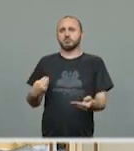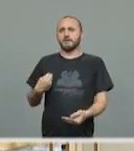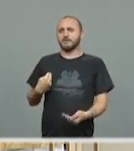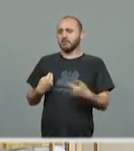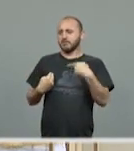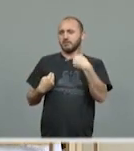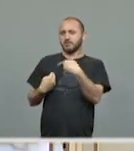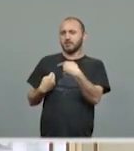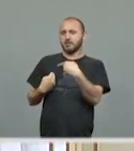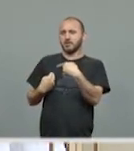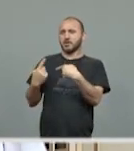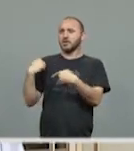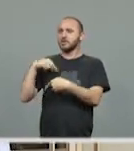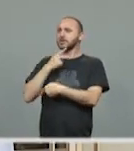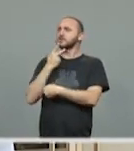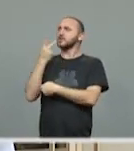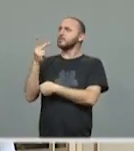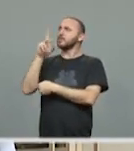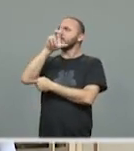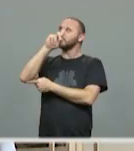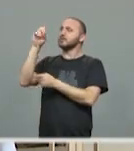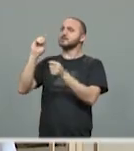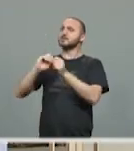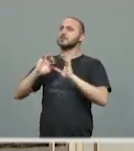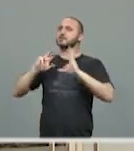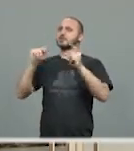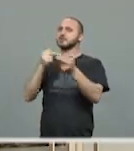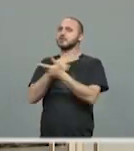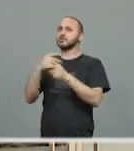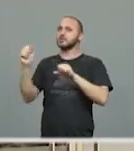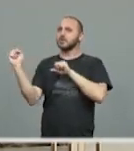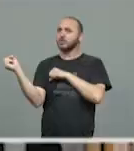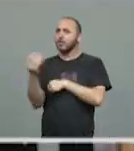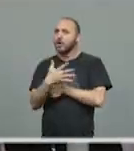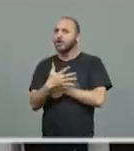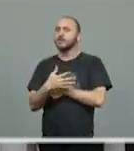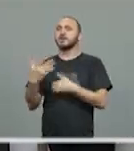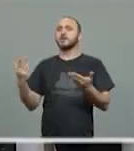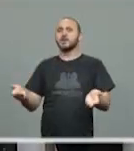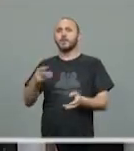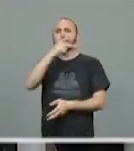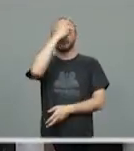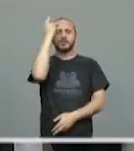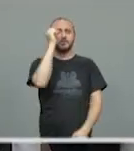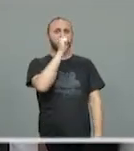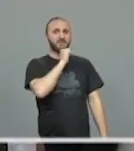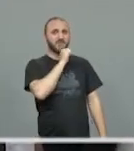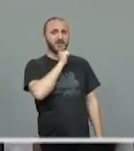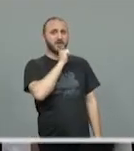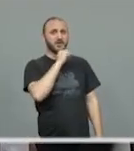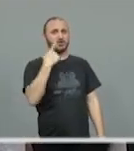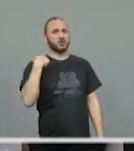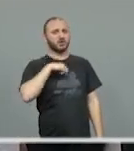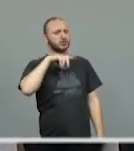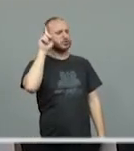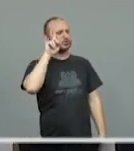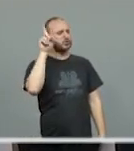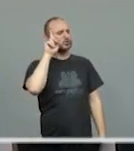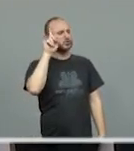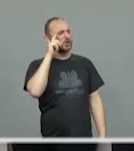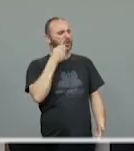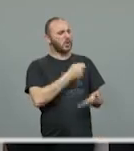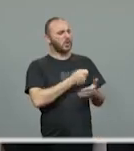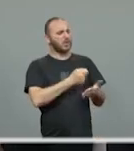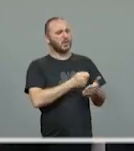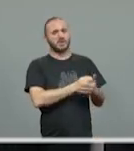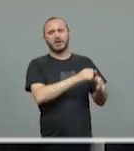Começamos a dizer, Deus faz nova todas as coisas. Então o homem velho, nós temos que todo dia lutar para deixar